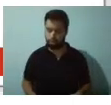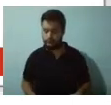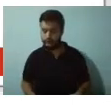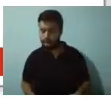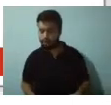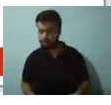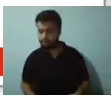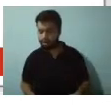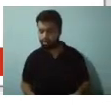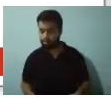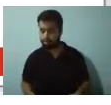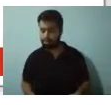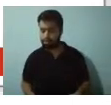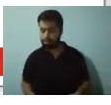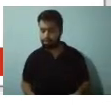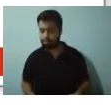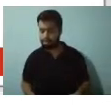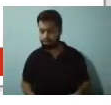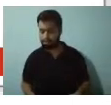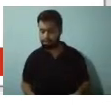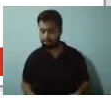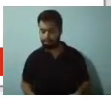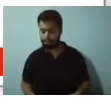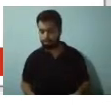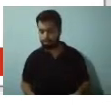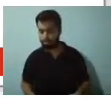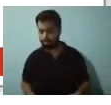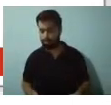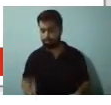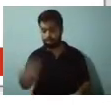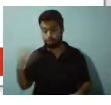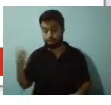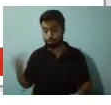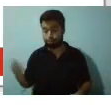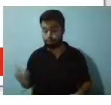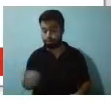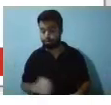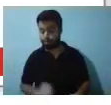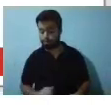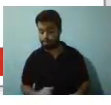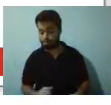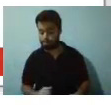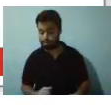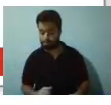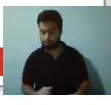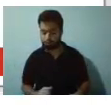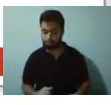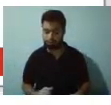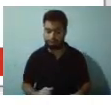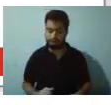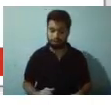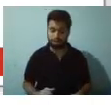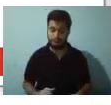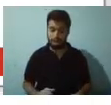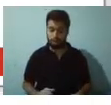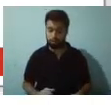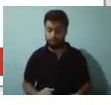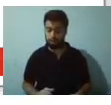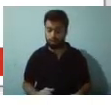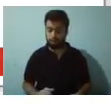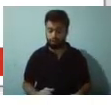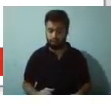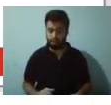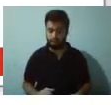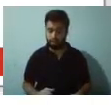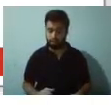global e o local, reafirma o caráter multidimensional da globalização. Um dos aspectos políticos desse movimento é o aumento de discursos nacionalistas com